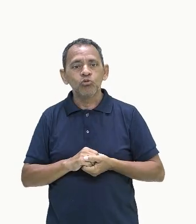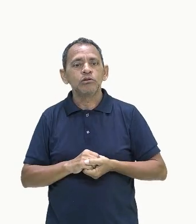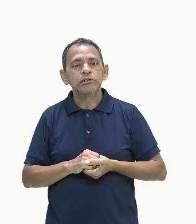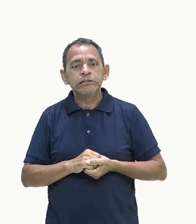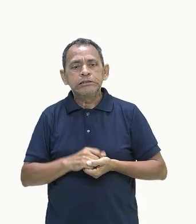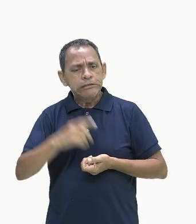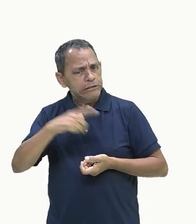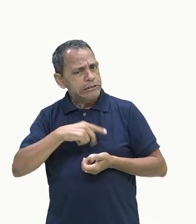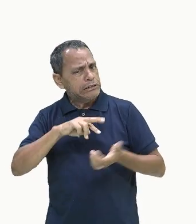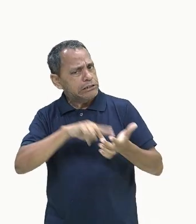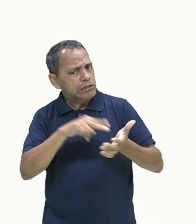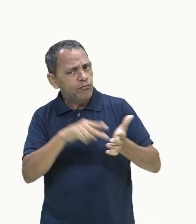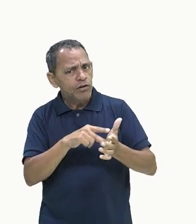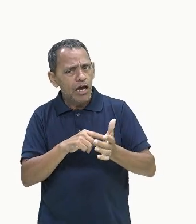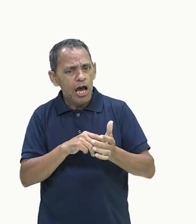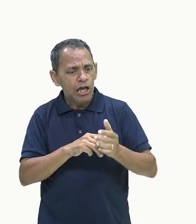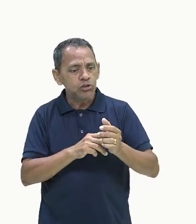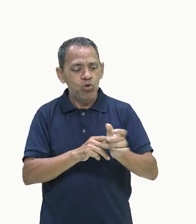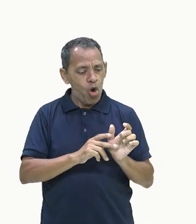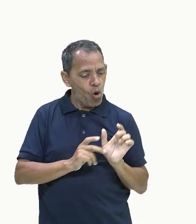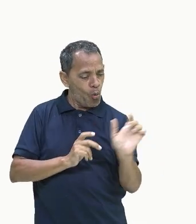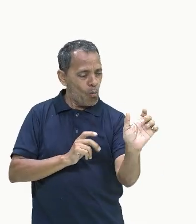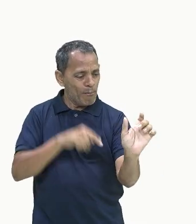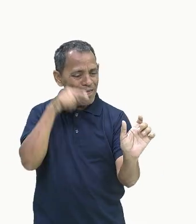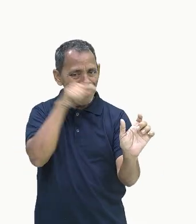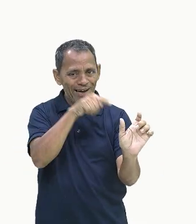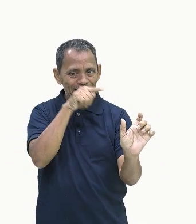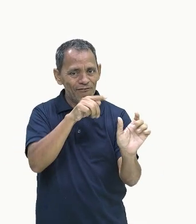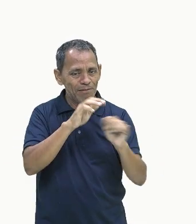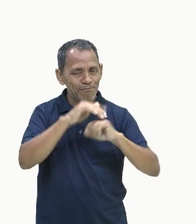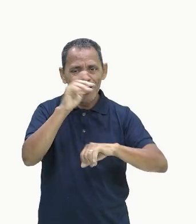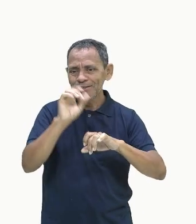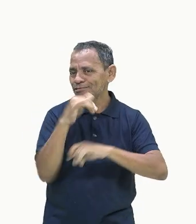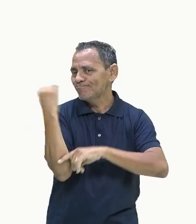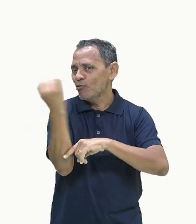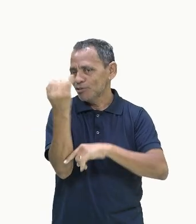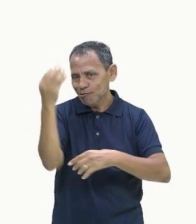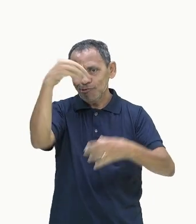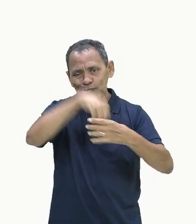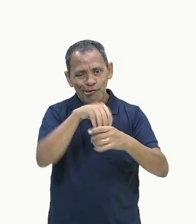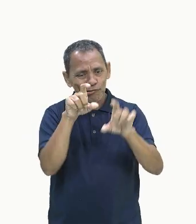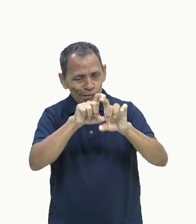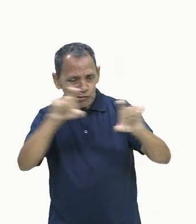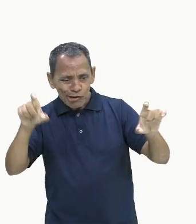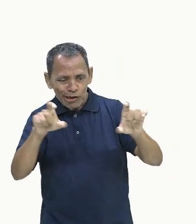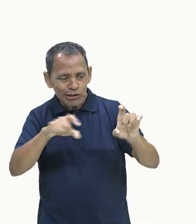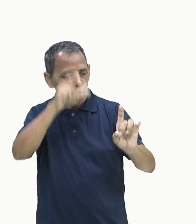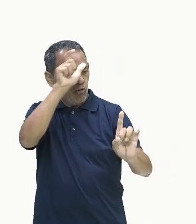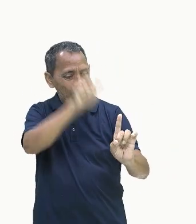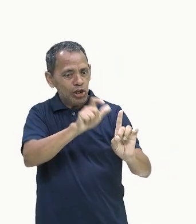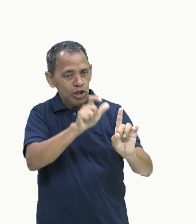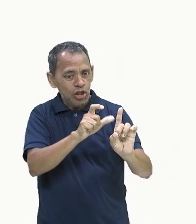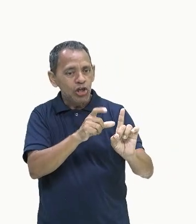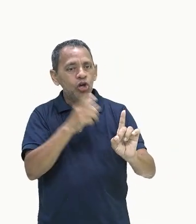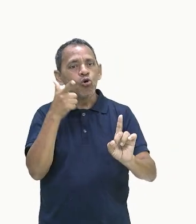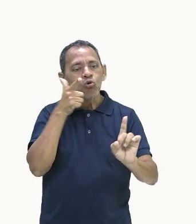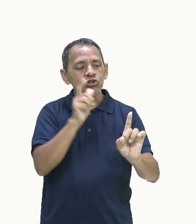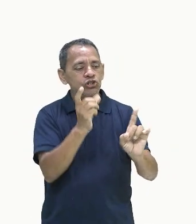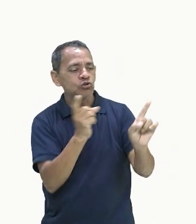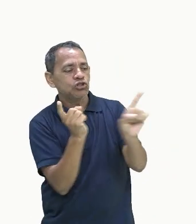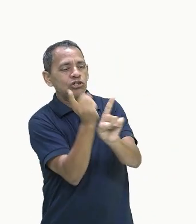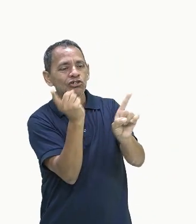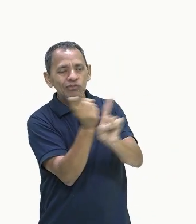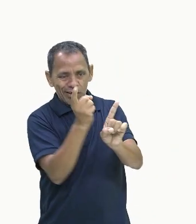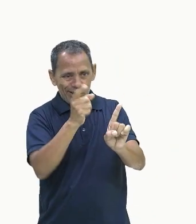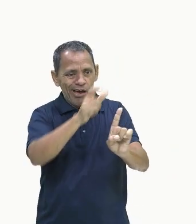significação, né? Então, uma vez que eu defino o meu sujeito, eu olho para aquela organização ali do sujeito e observo que é a